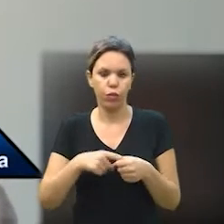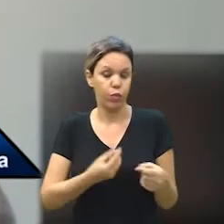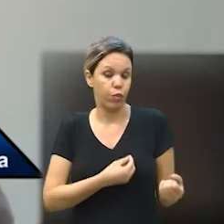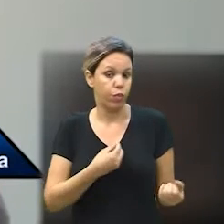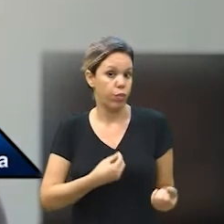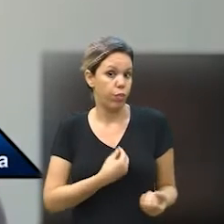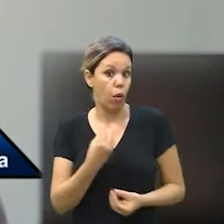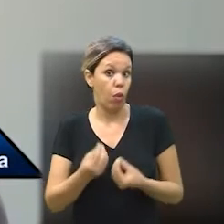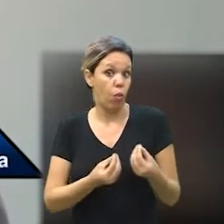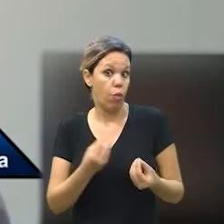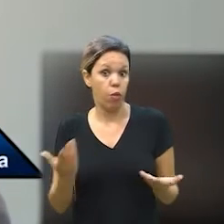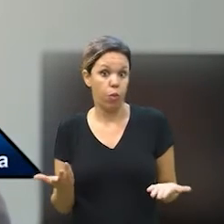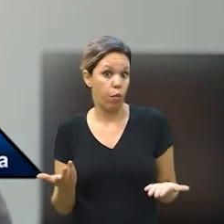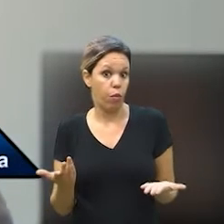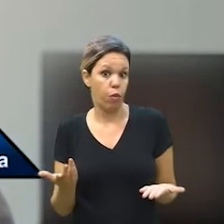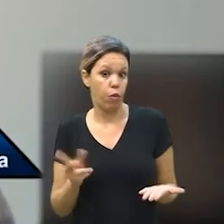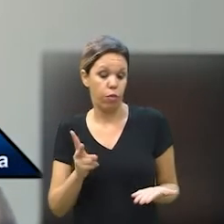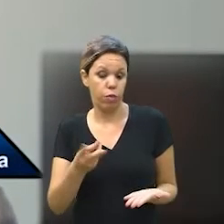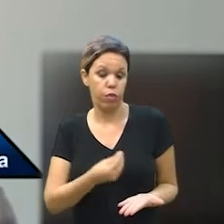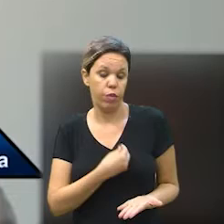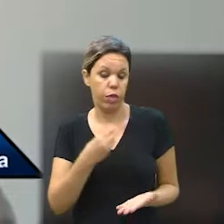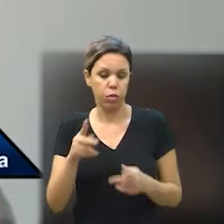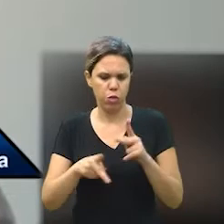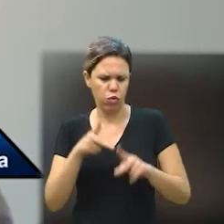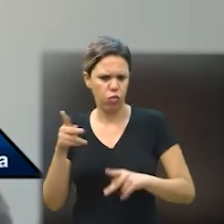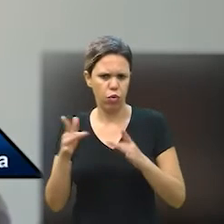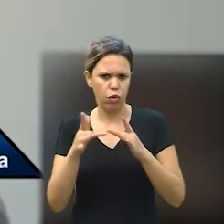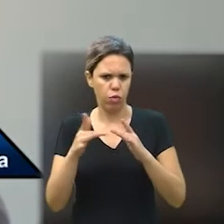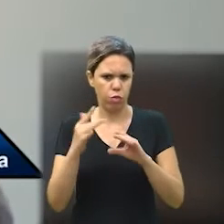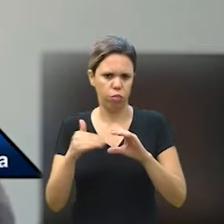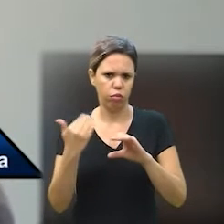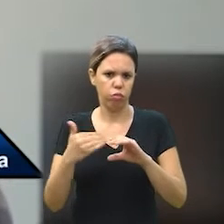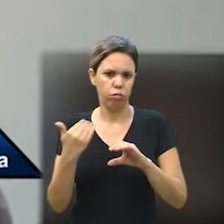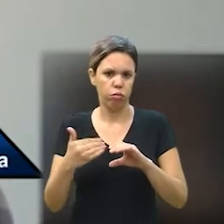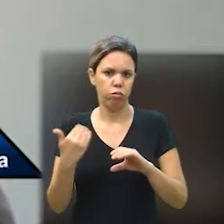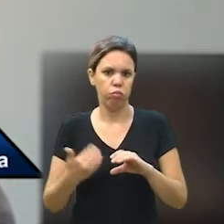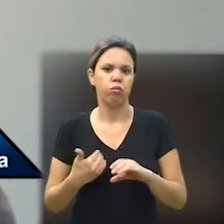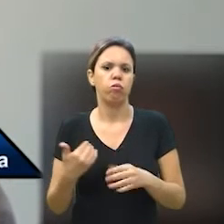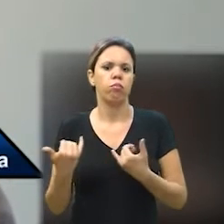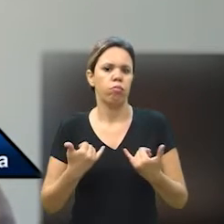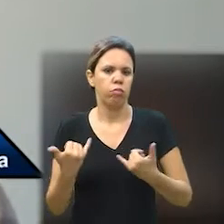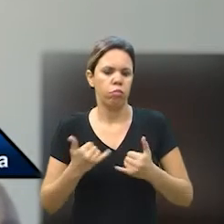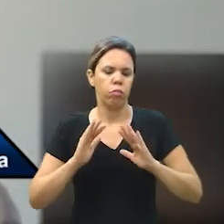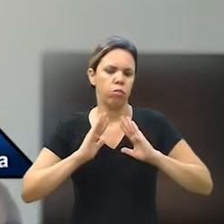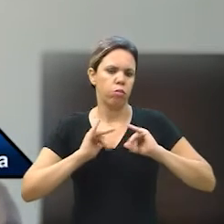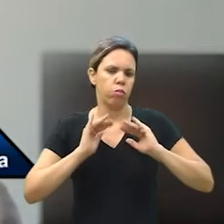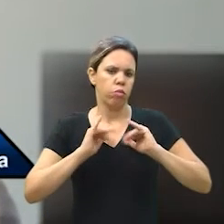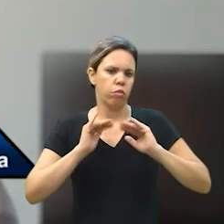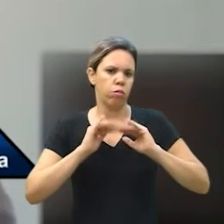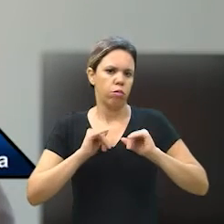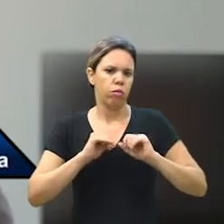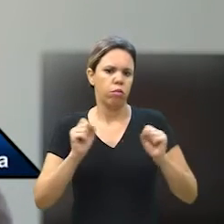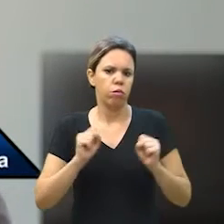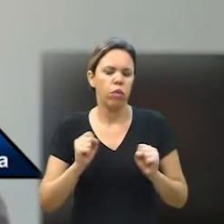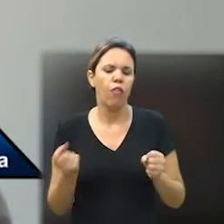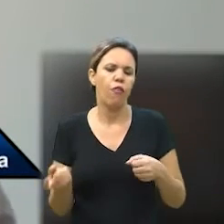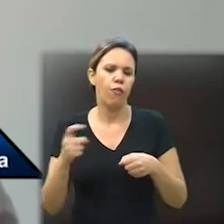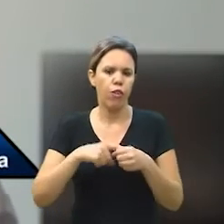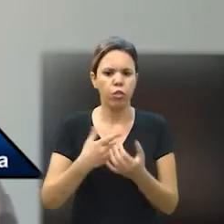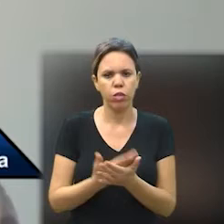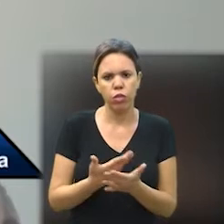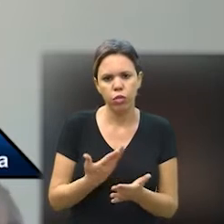vidas. Então, todas as pessoas que entraram em contato comigo, todas as pessoas que pediram encarecidamente a volta às